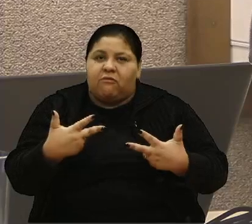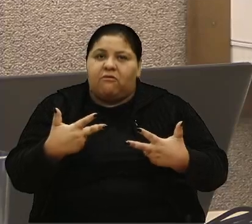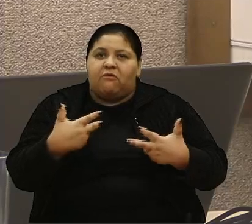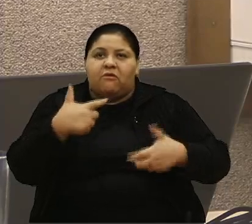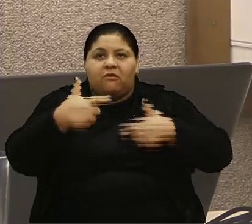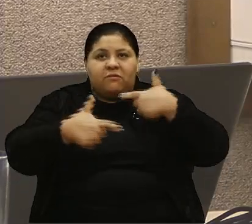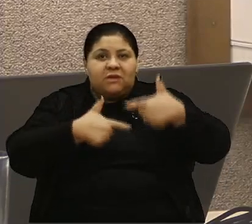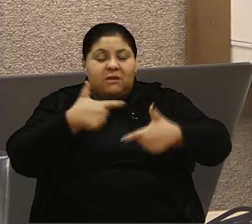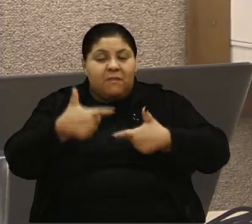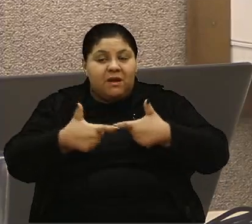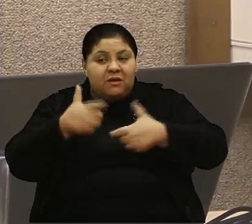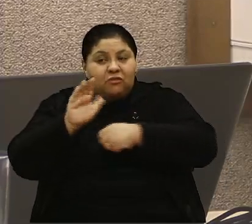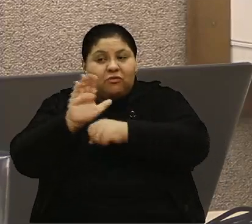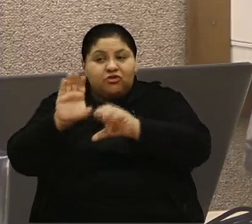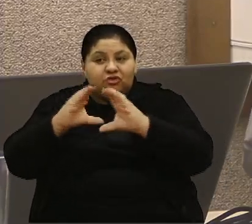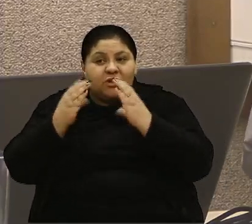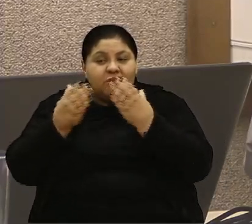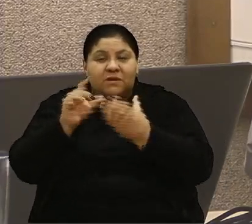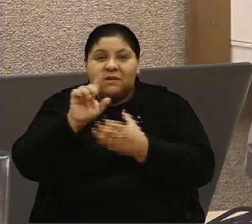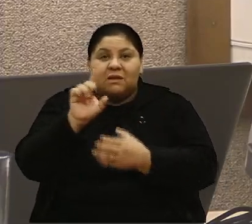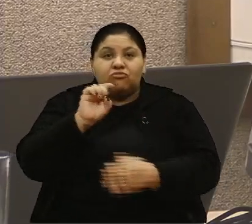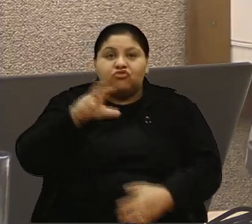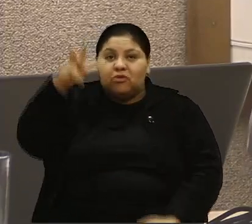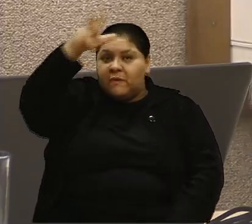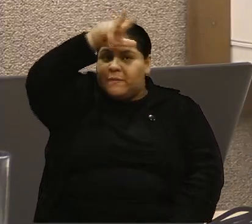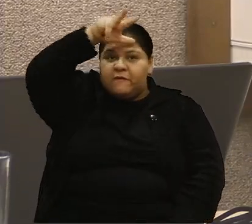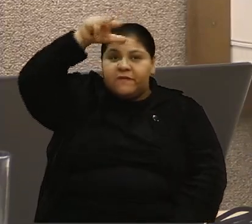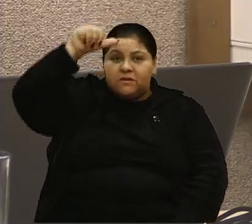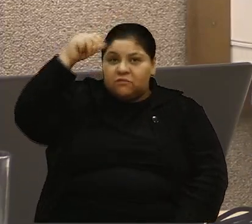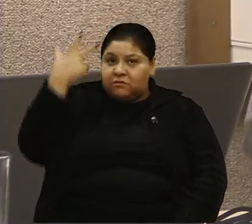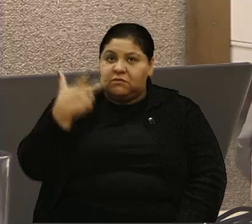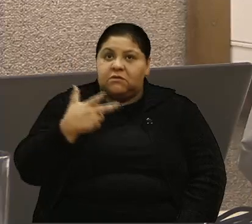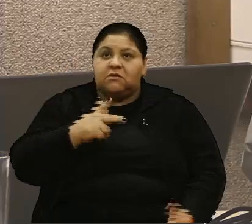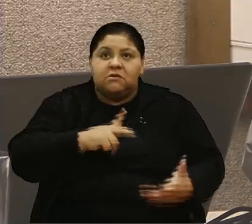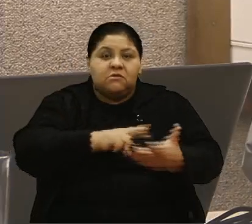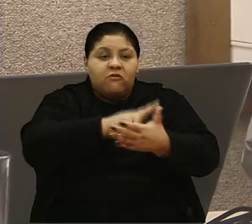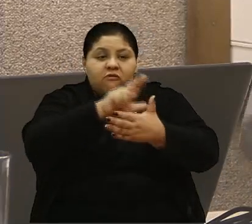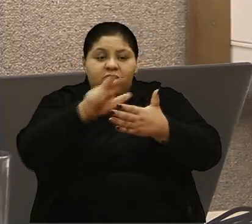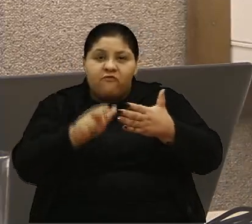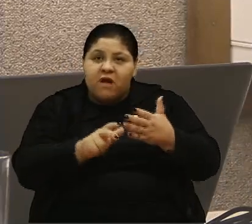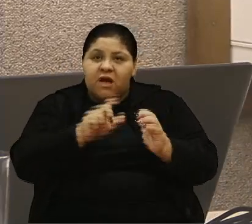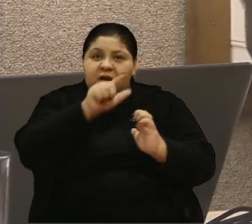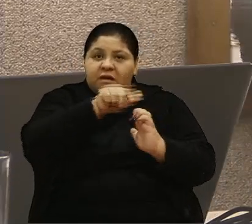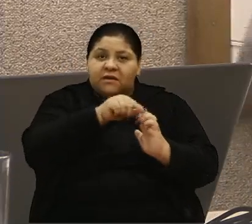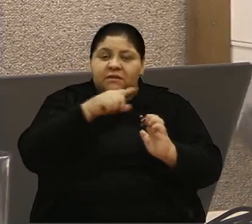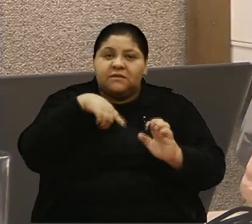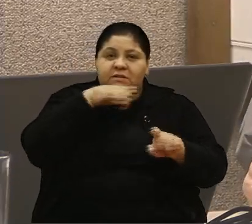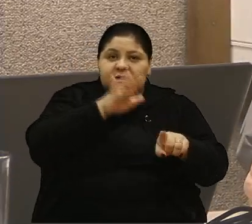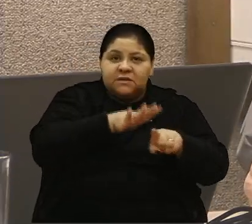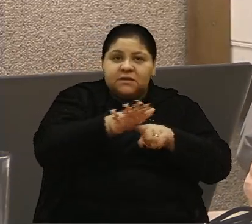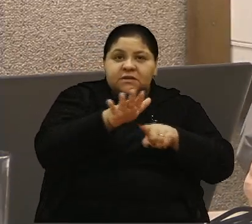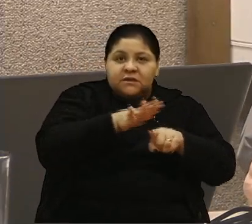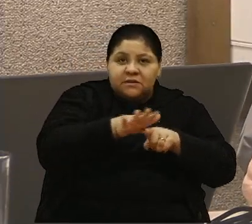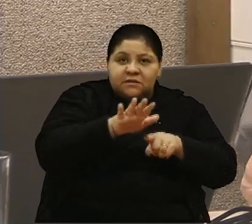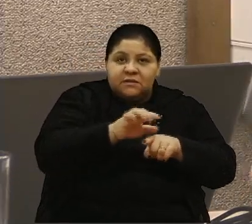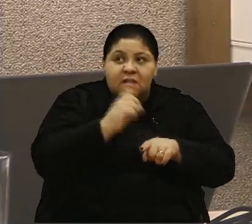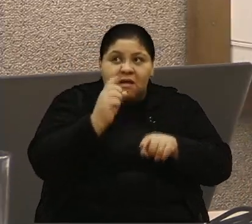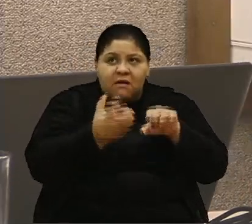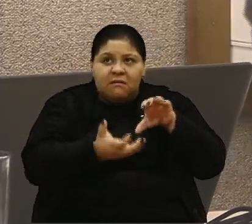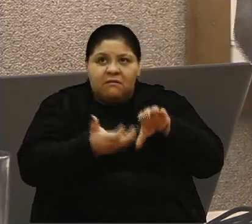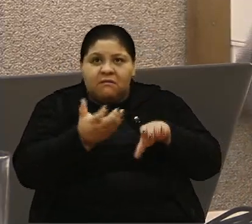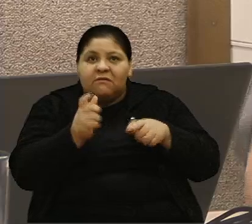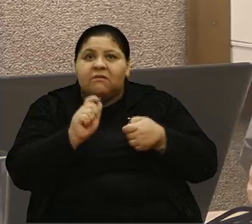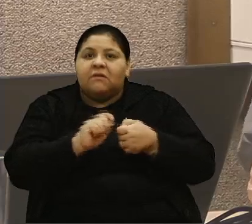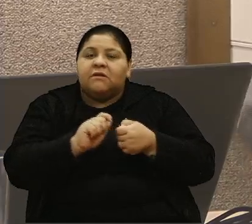serviços para a comunidade, não só para a prefeitura. Né? Vários empresários que têm demandas, encaminhamentos em Brasília, ele